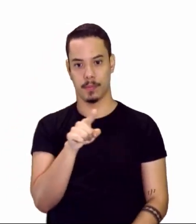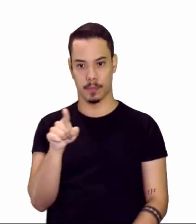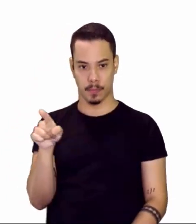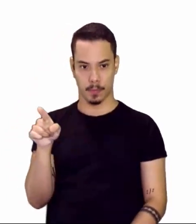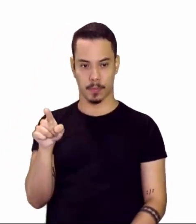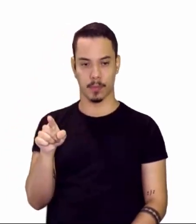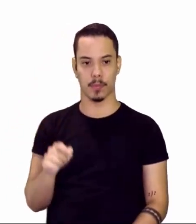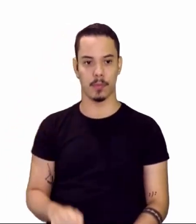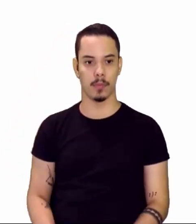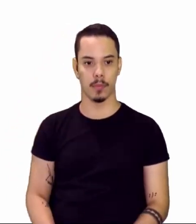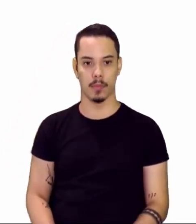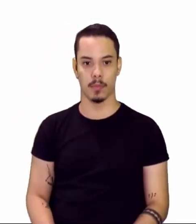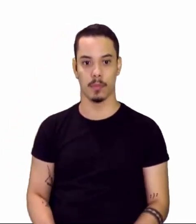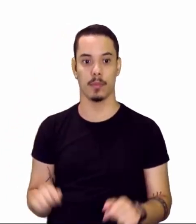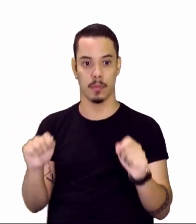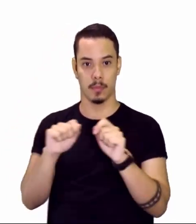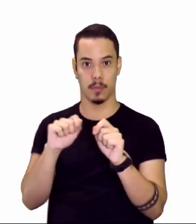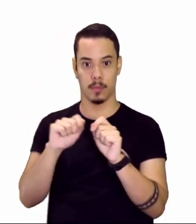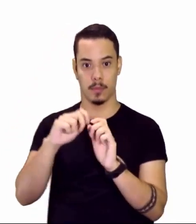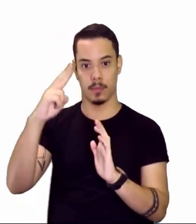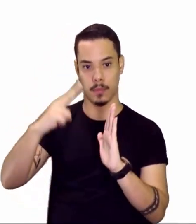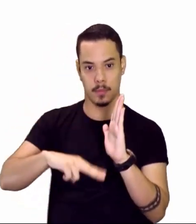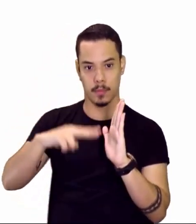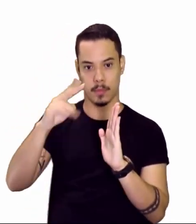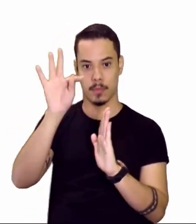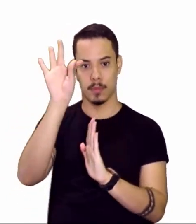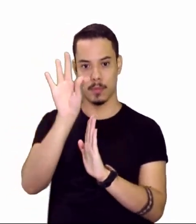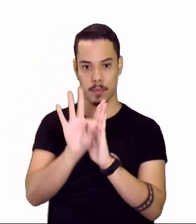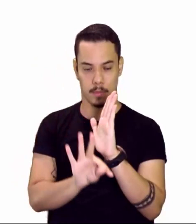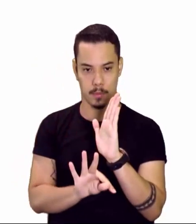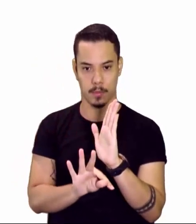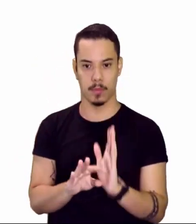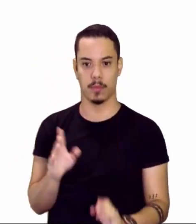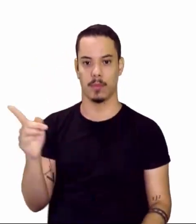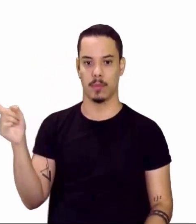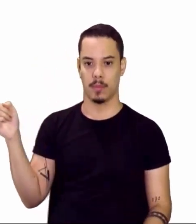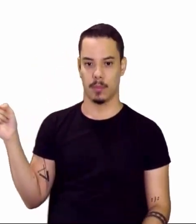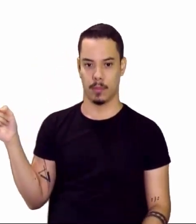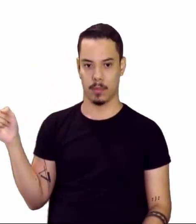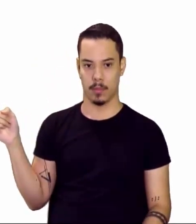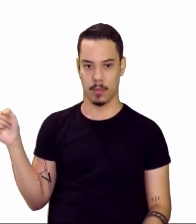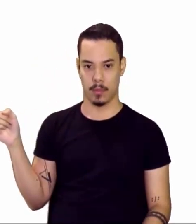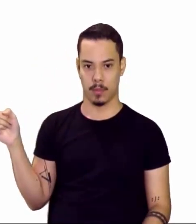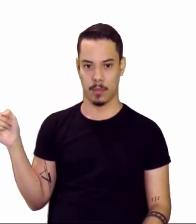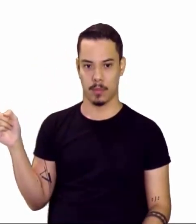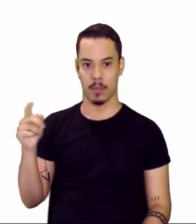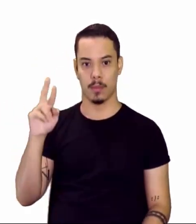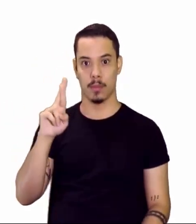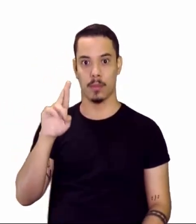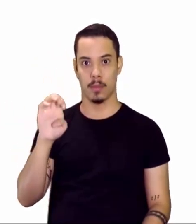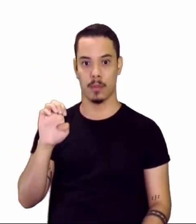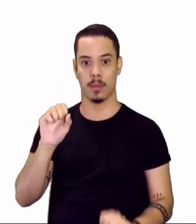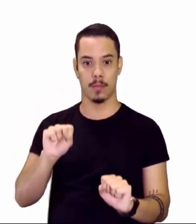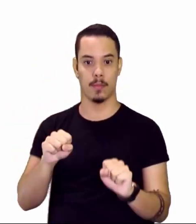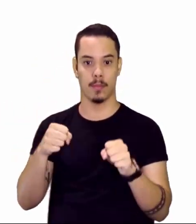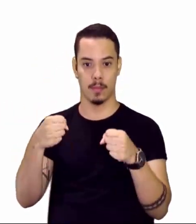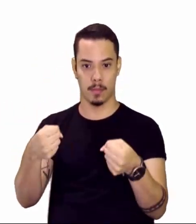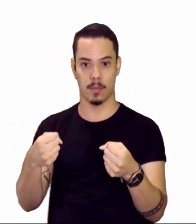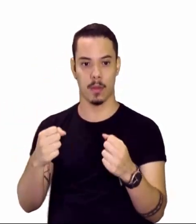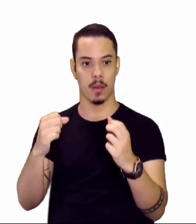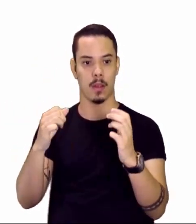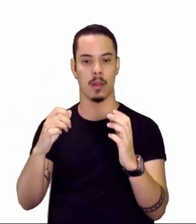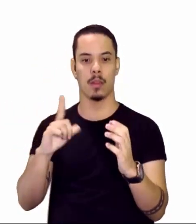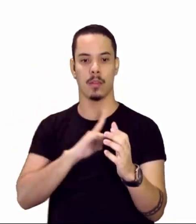você faça uma leitura no texto intitulado Reação tira a limpo